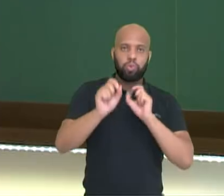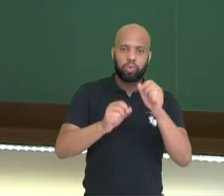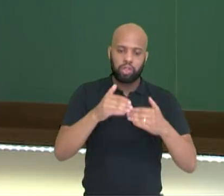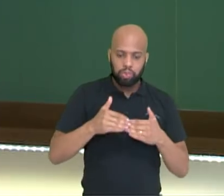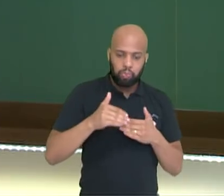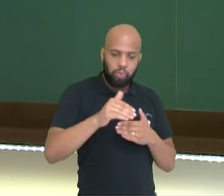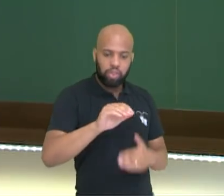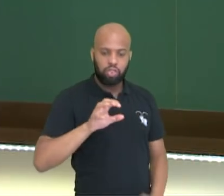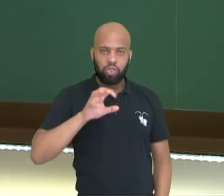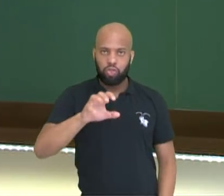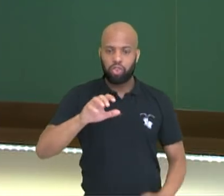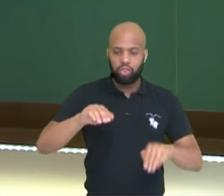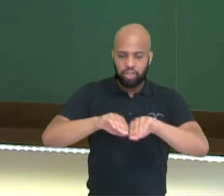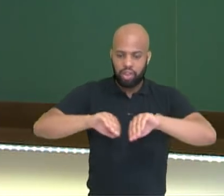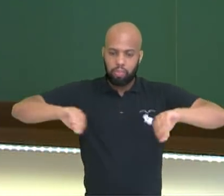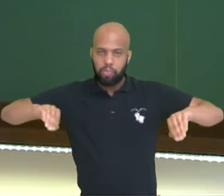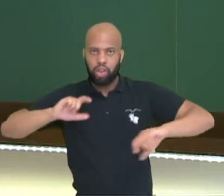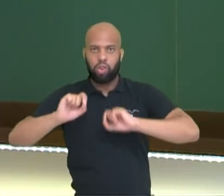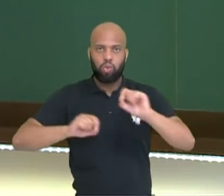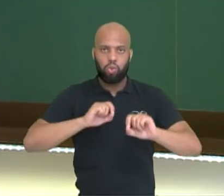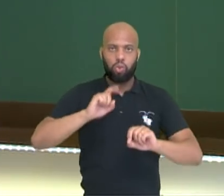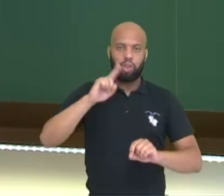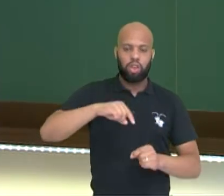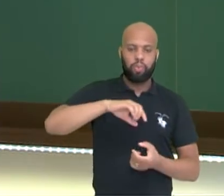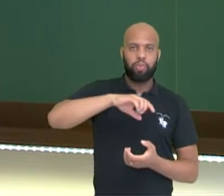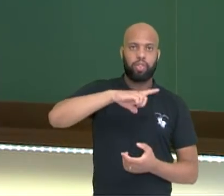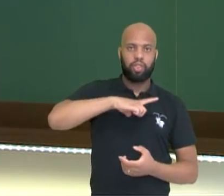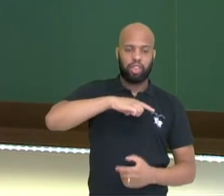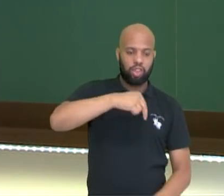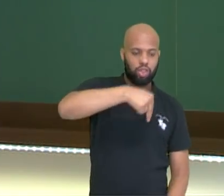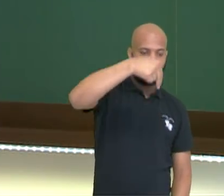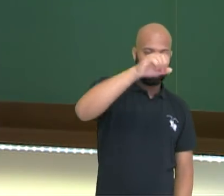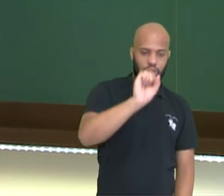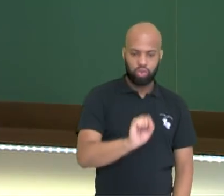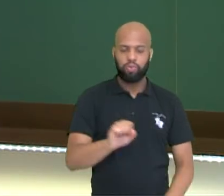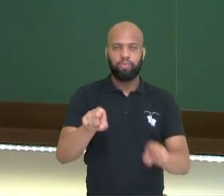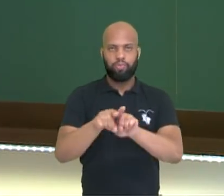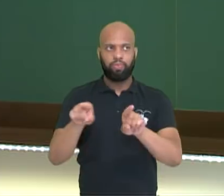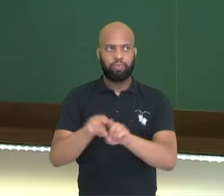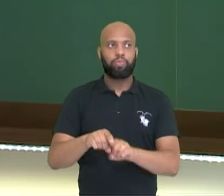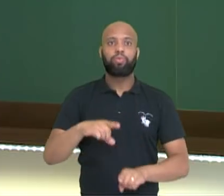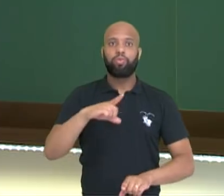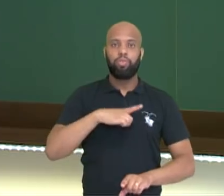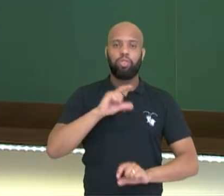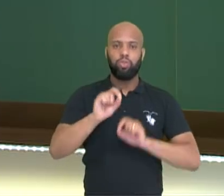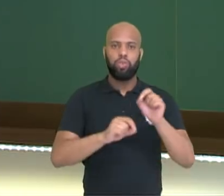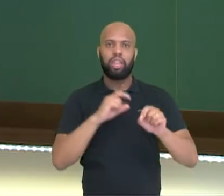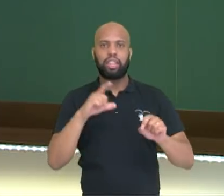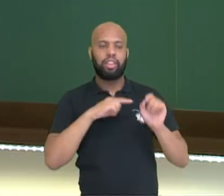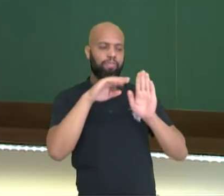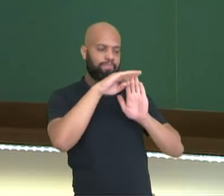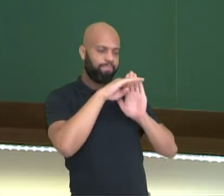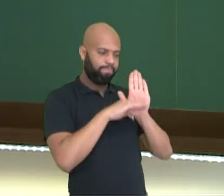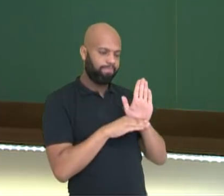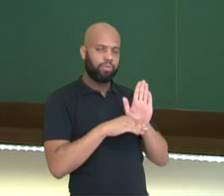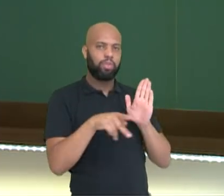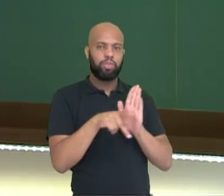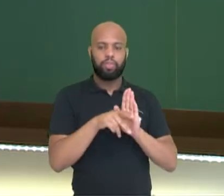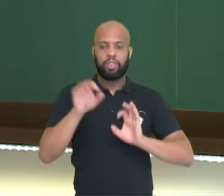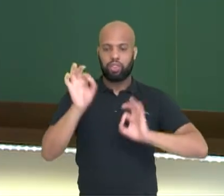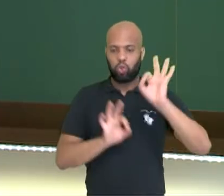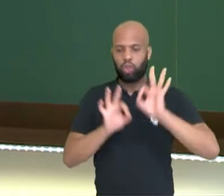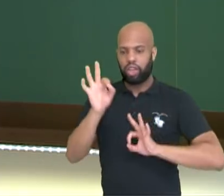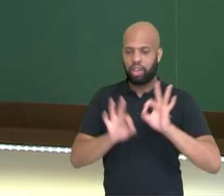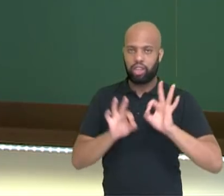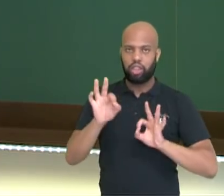partir de então, divide-se o mundo em países do norte e países do sul. Então, houve um critério de regionalização que dividiu o